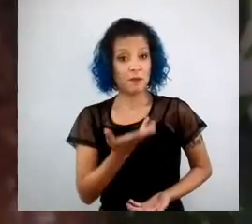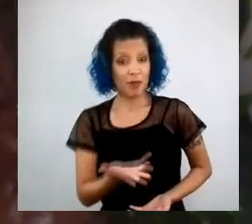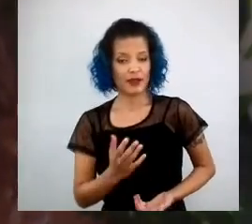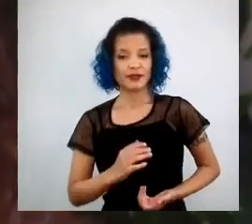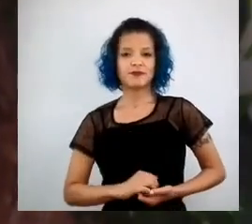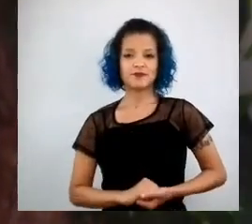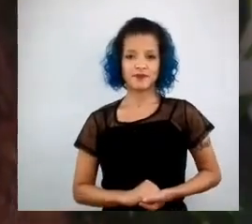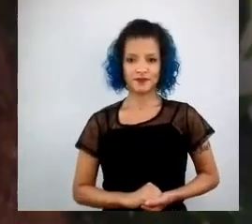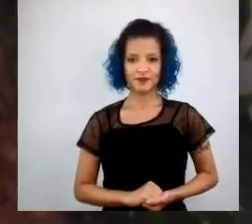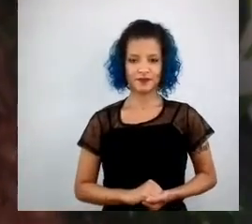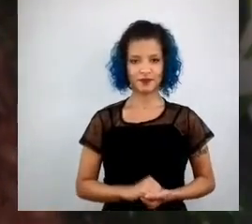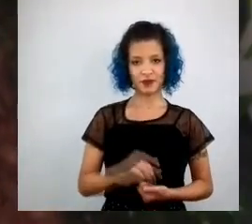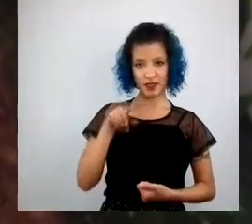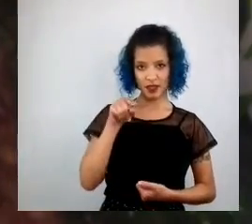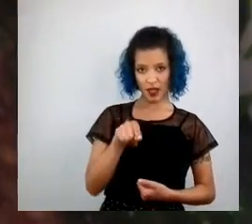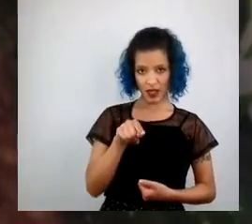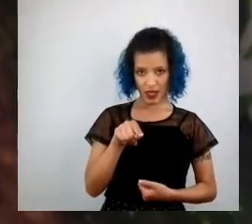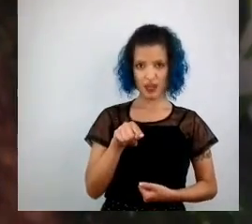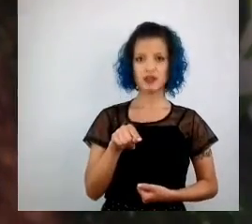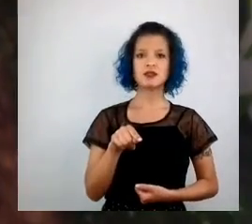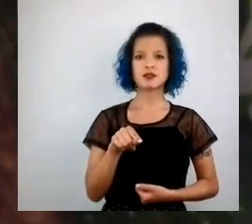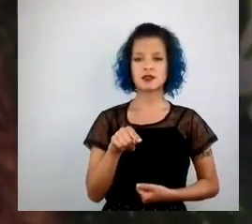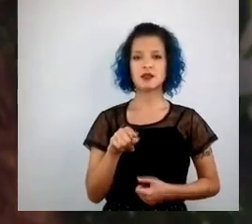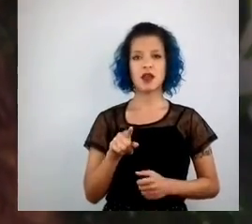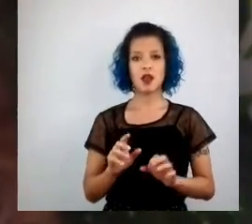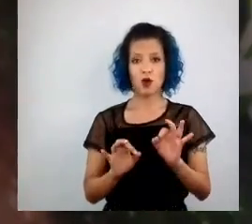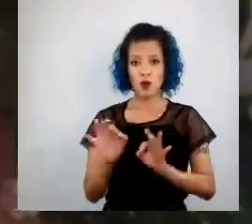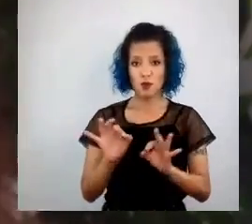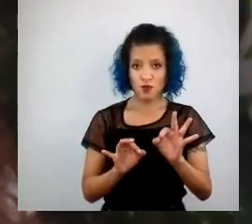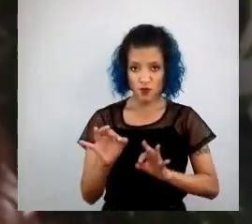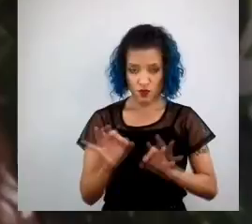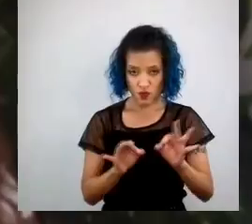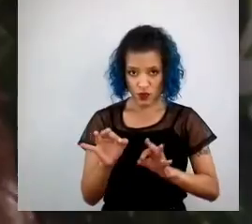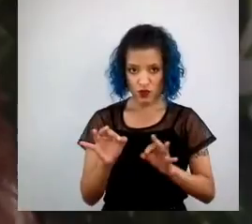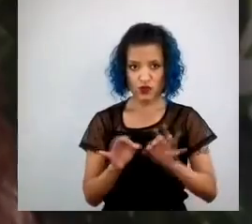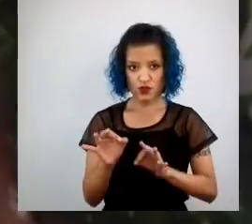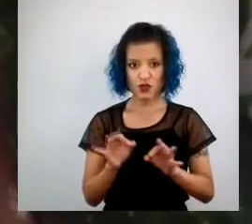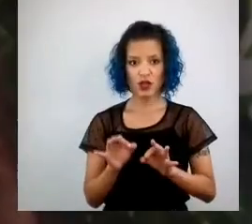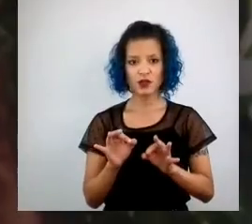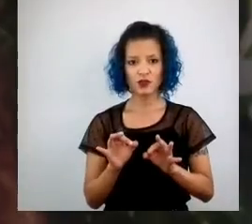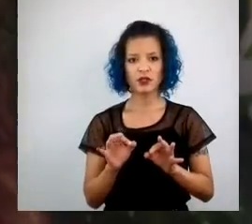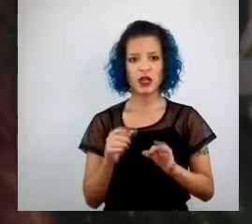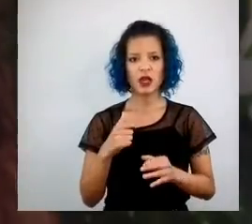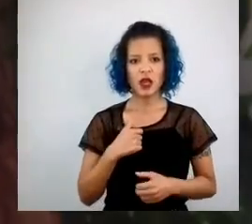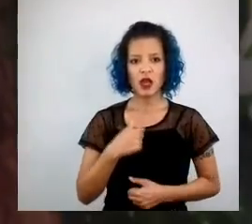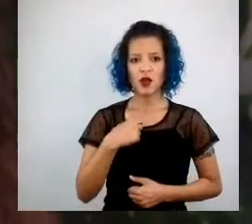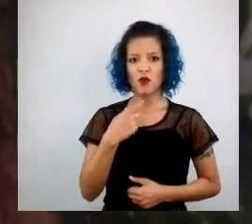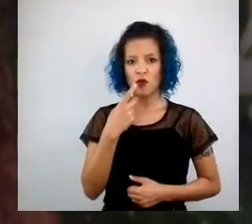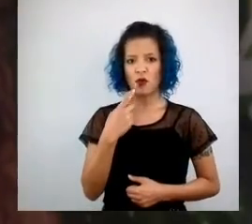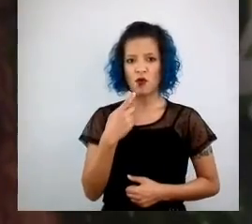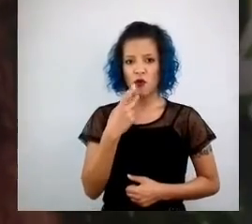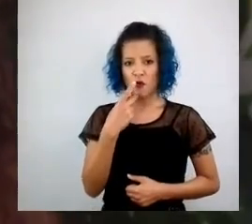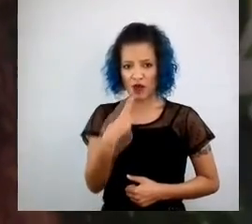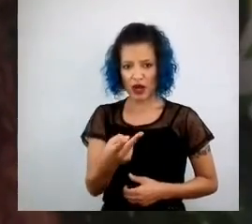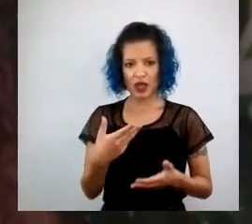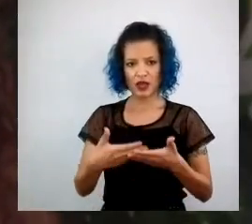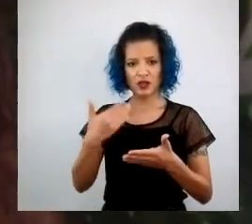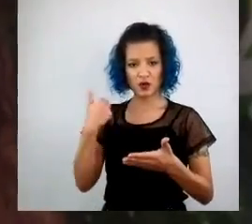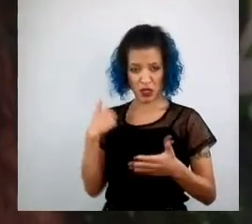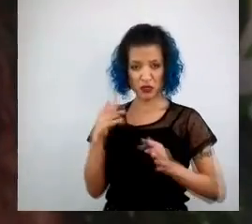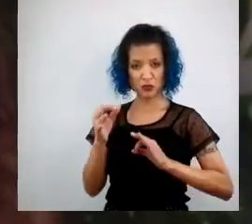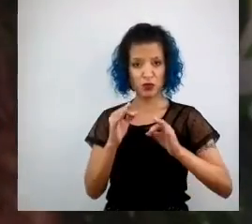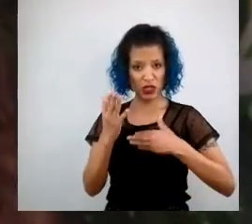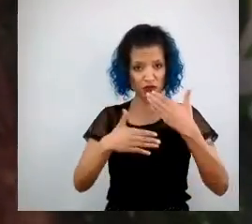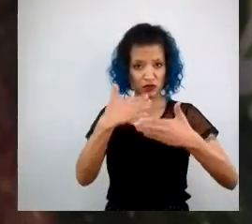esse é um dos projetos que a gente está desenvolvendo. Eu não falei anteriormente, né? Hoje eu também tenho uma produtora,